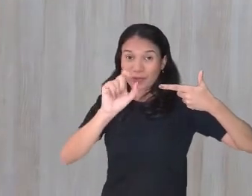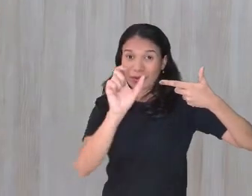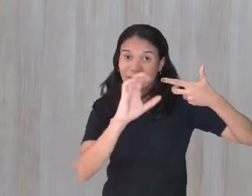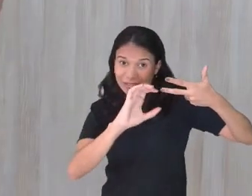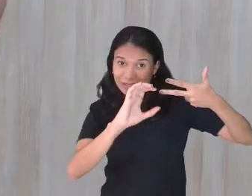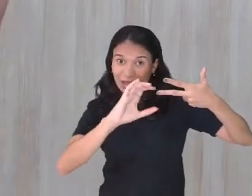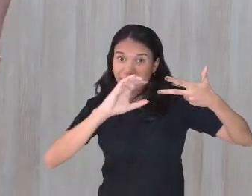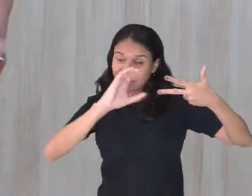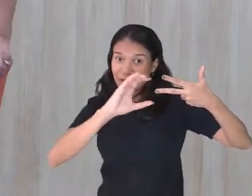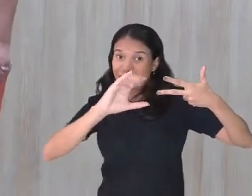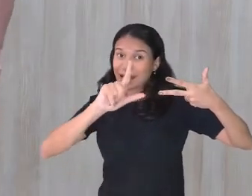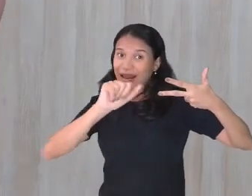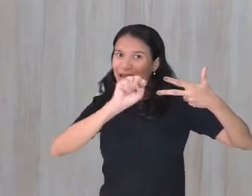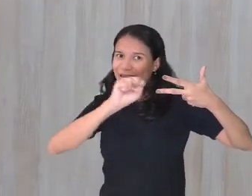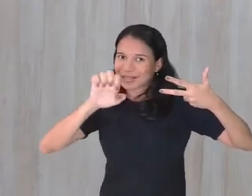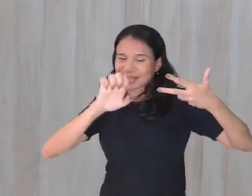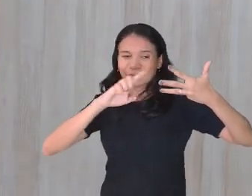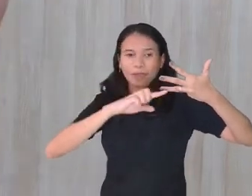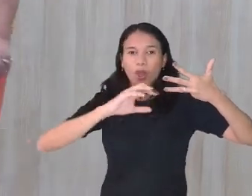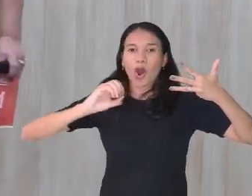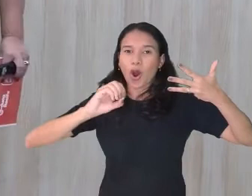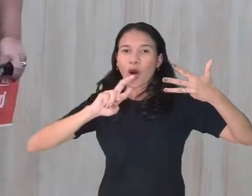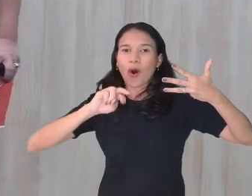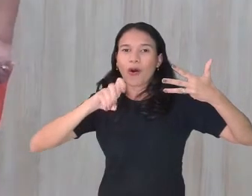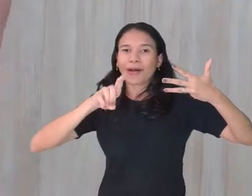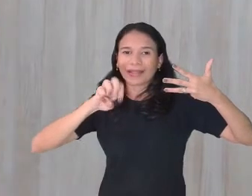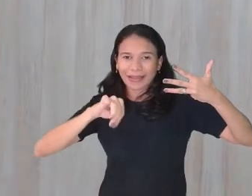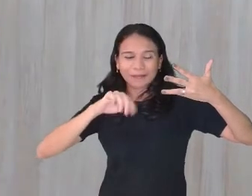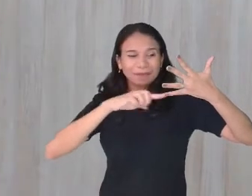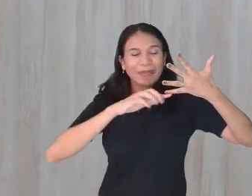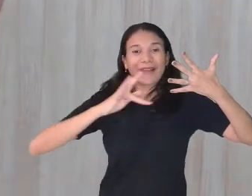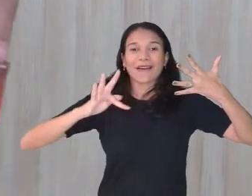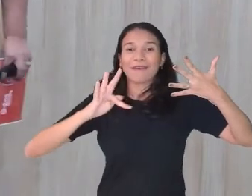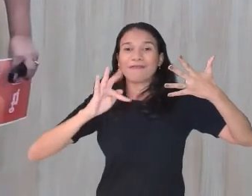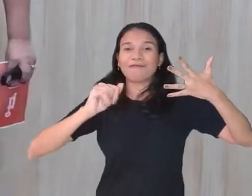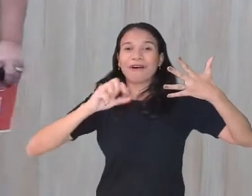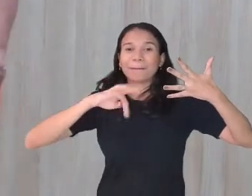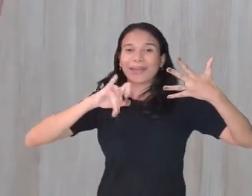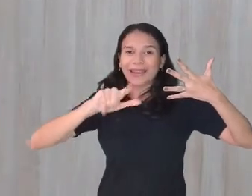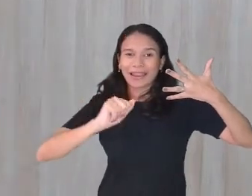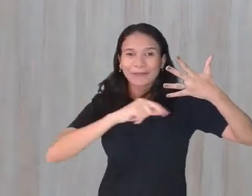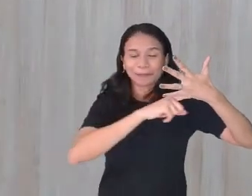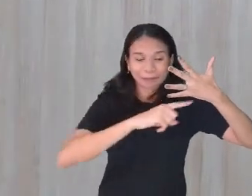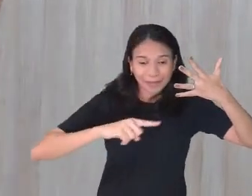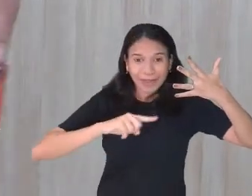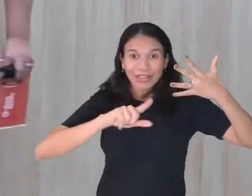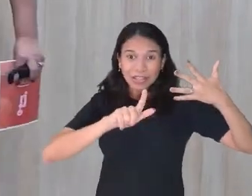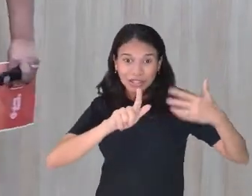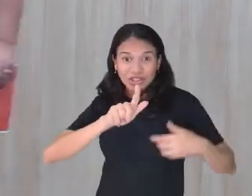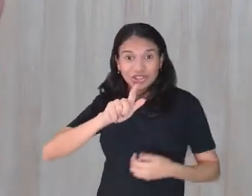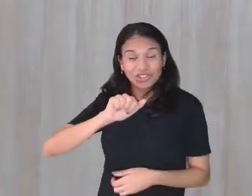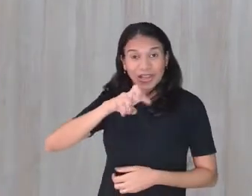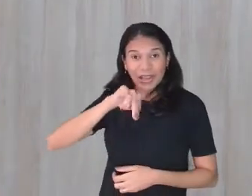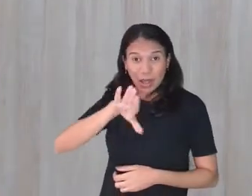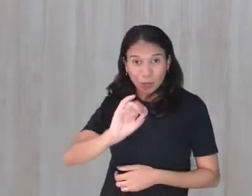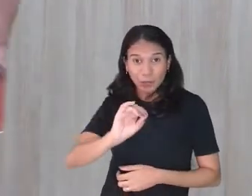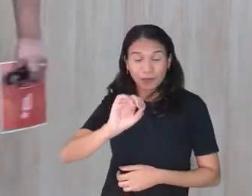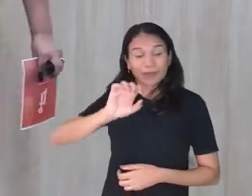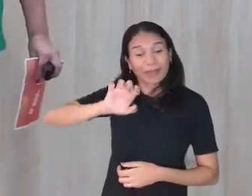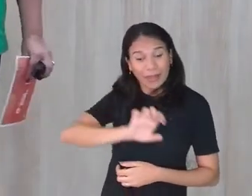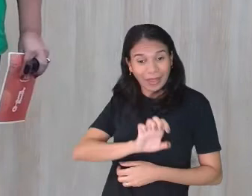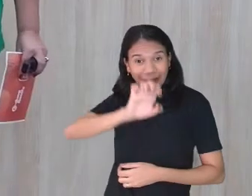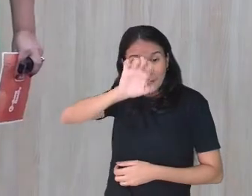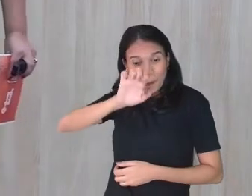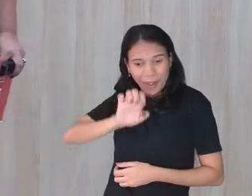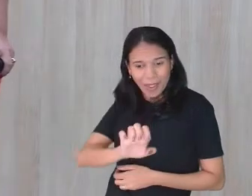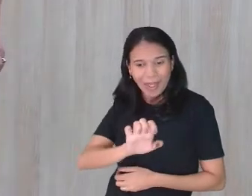C só é a classe, o O é a ordem, o Fá é a família, o G é o gênero e o E é a espécie.